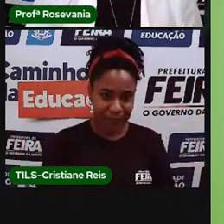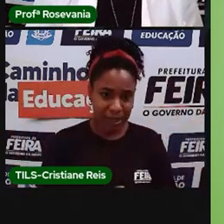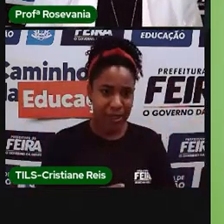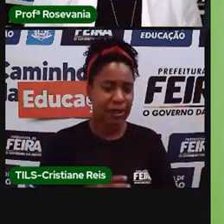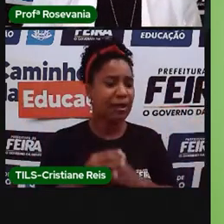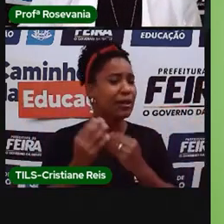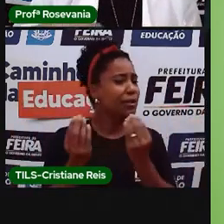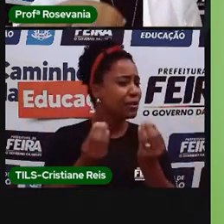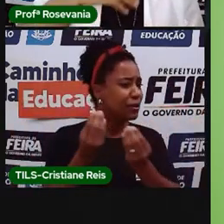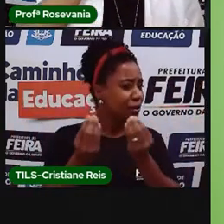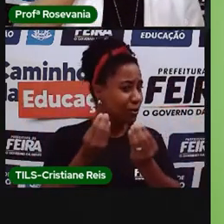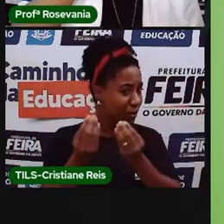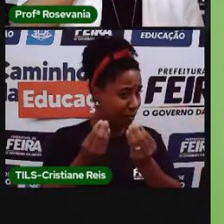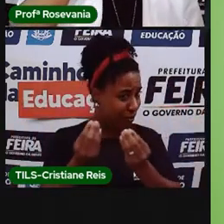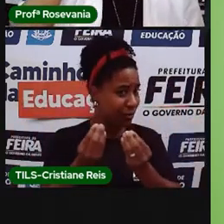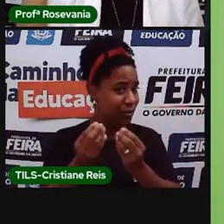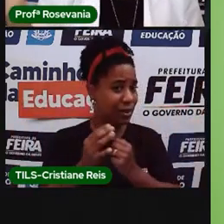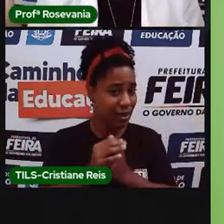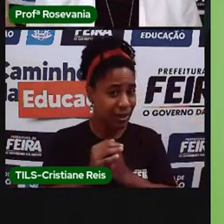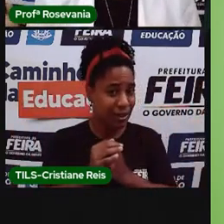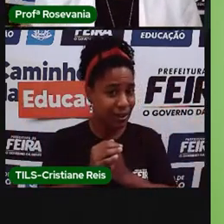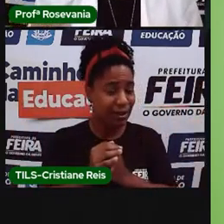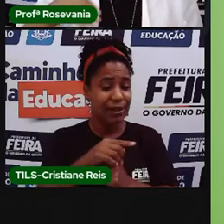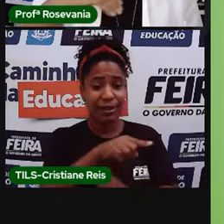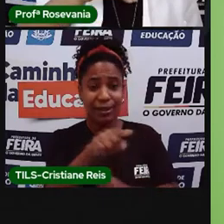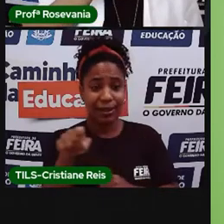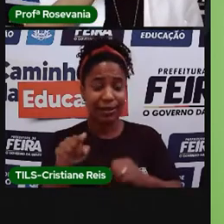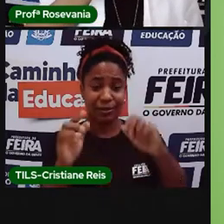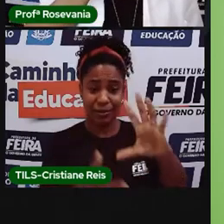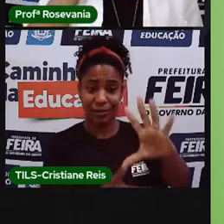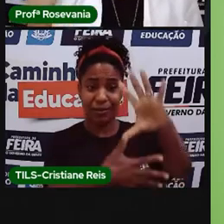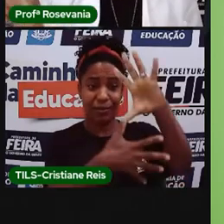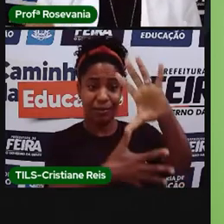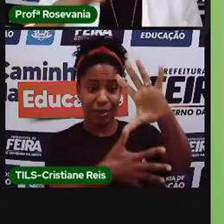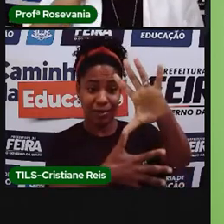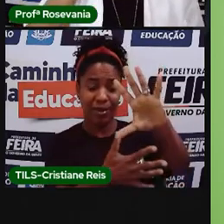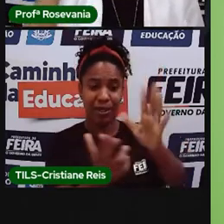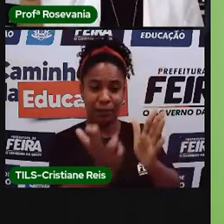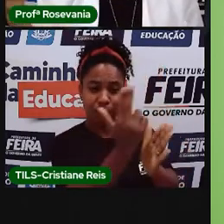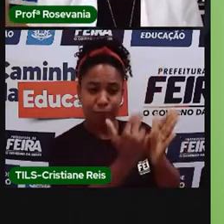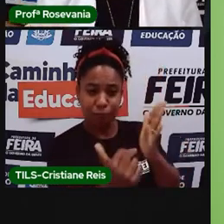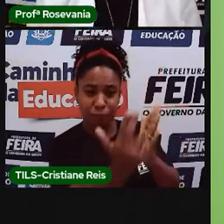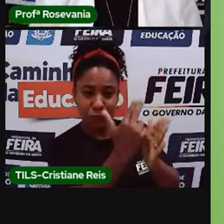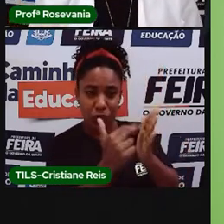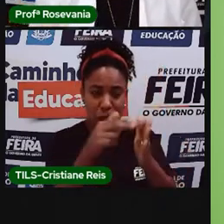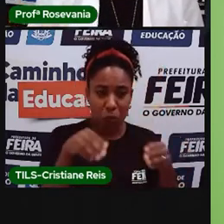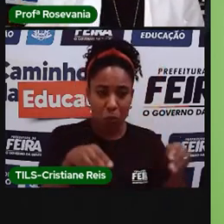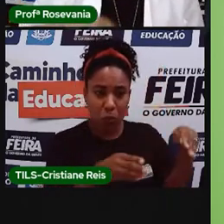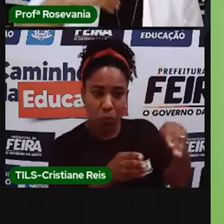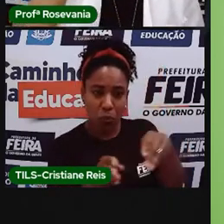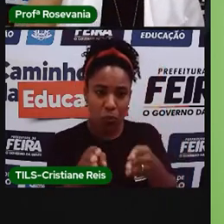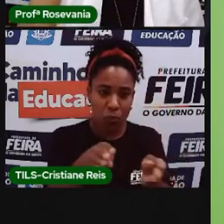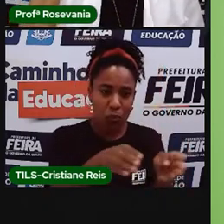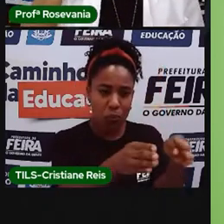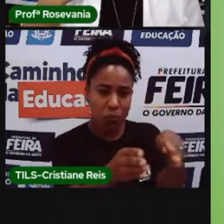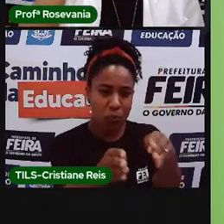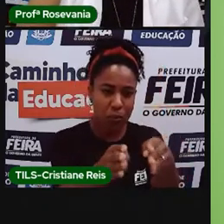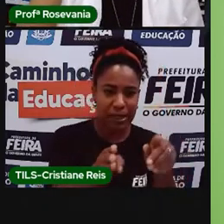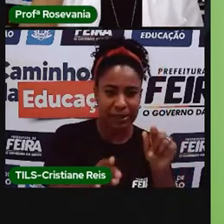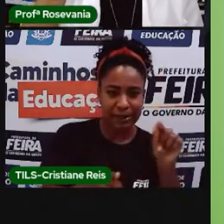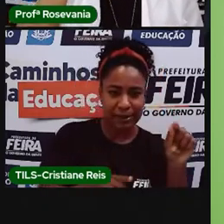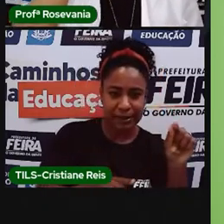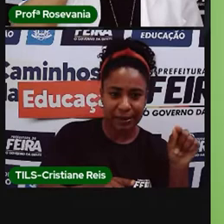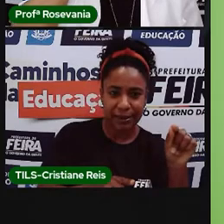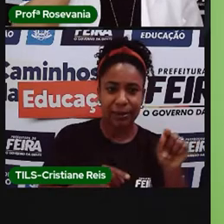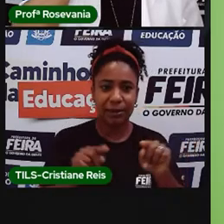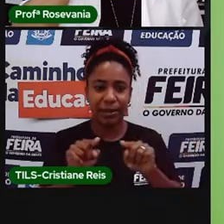faziam? Eles demarcavam nos mapas espaço de rios, né, faziam o curso dos rios, os